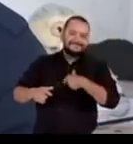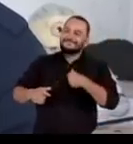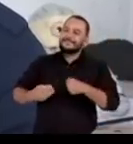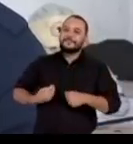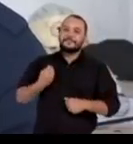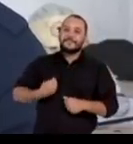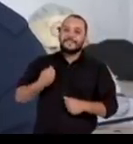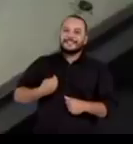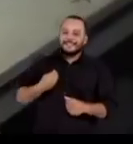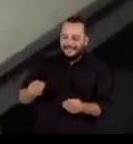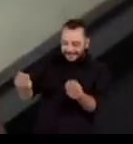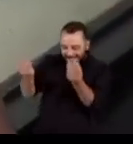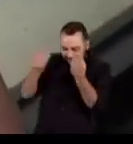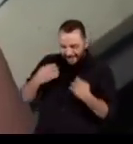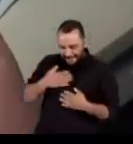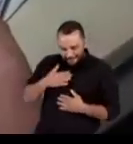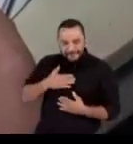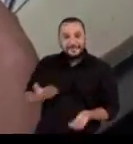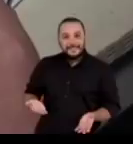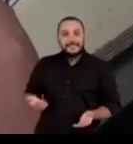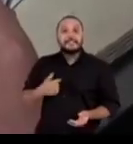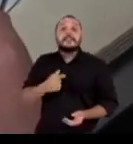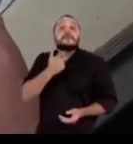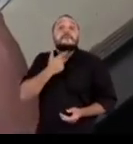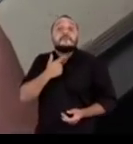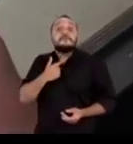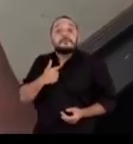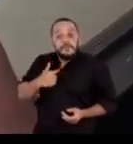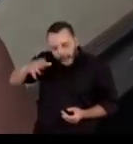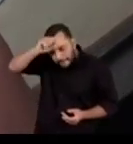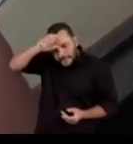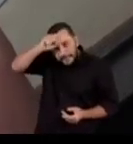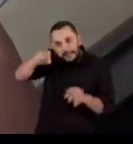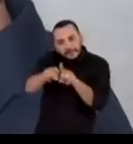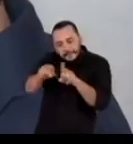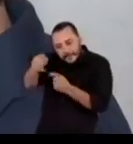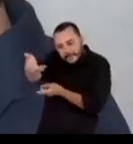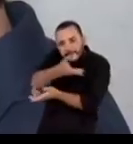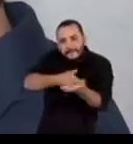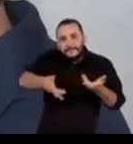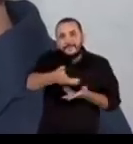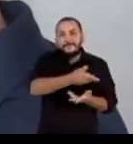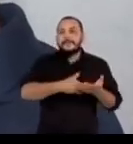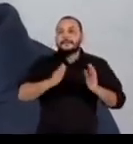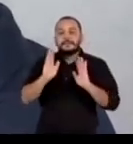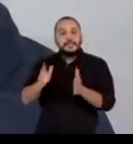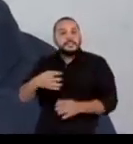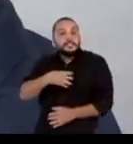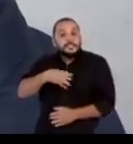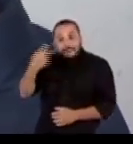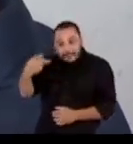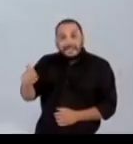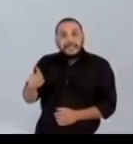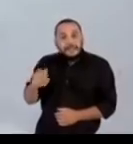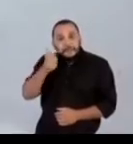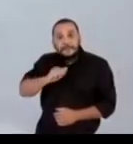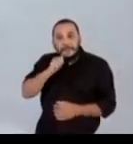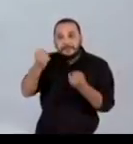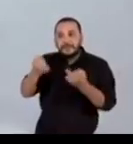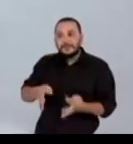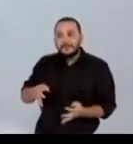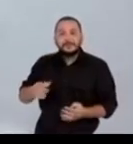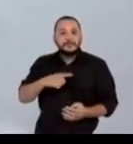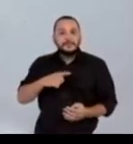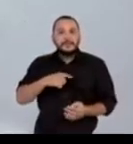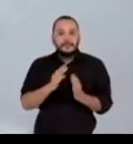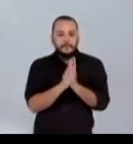nos proporciona, né? Essa sede de aprender e compartilhar o que aprende já nasceu com ele, segundo a mãe. A gente deu o boneco